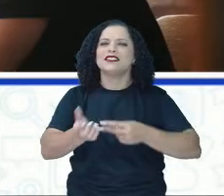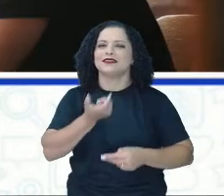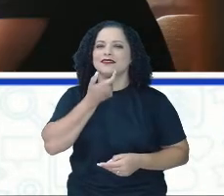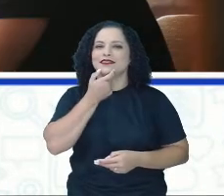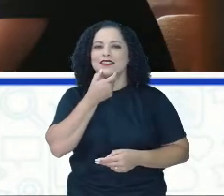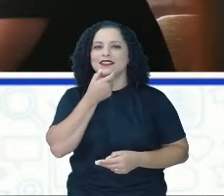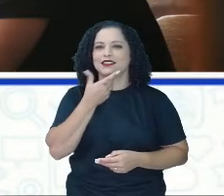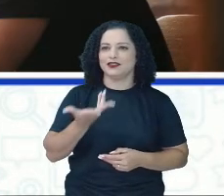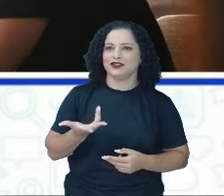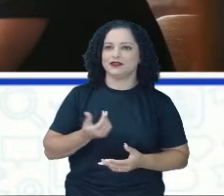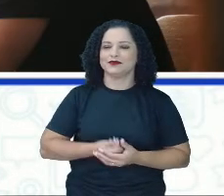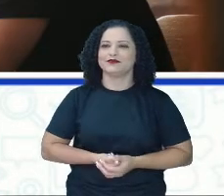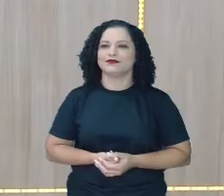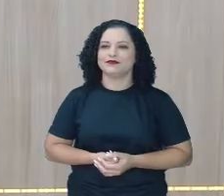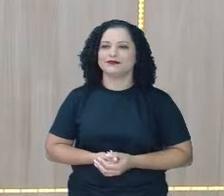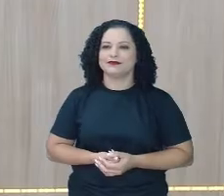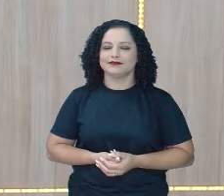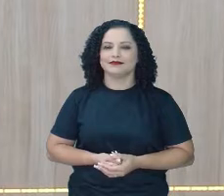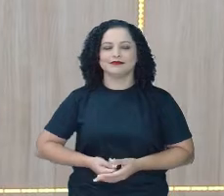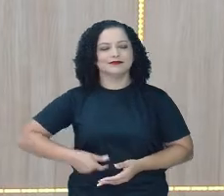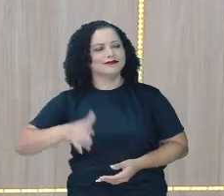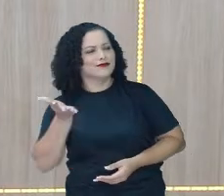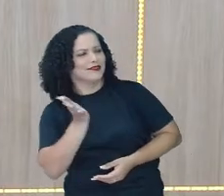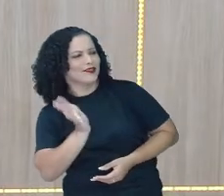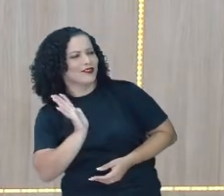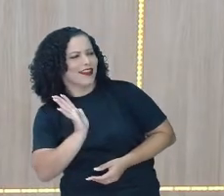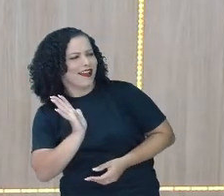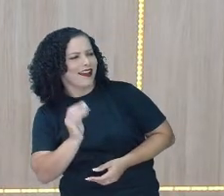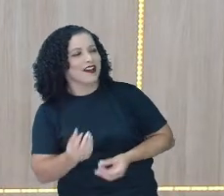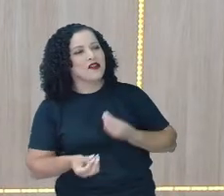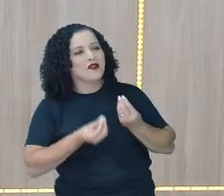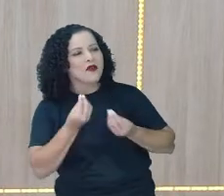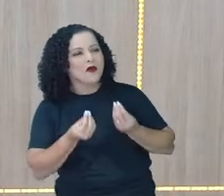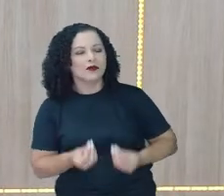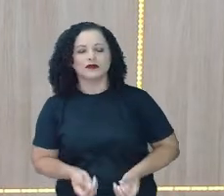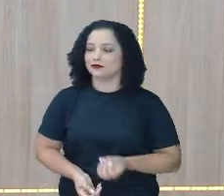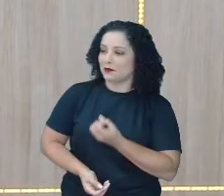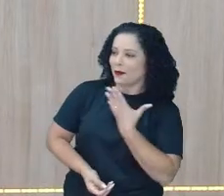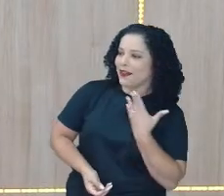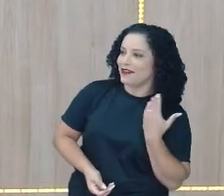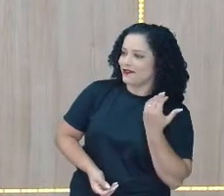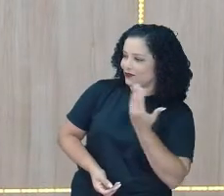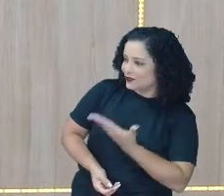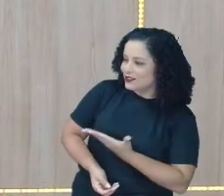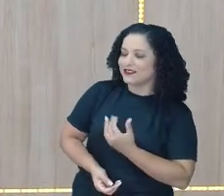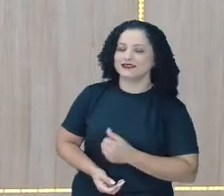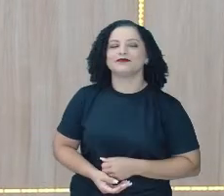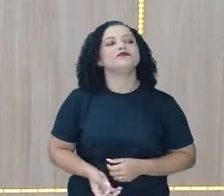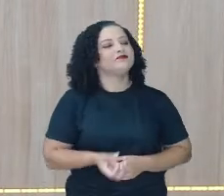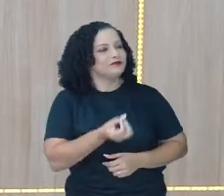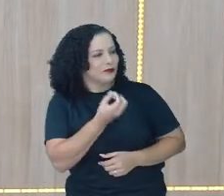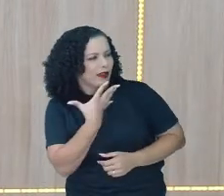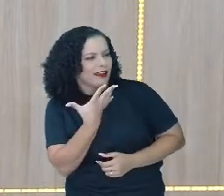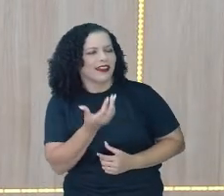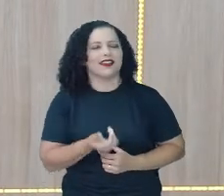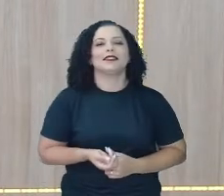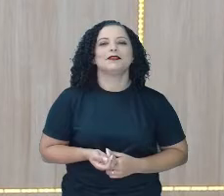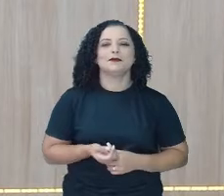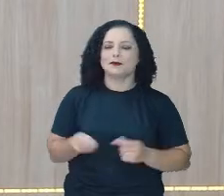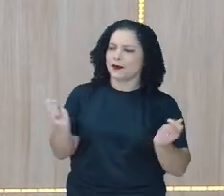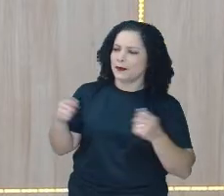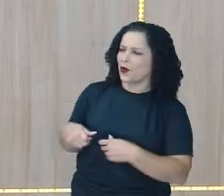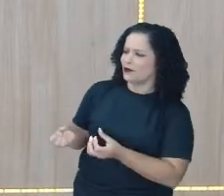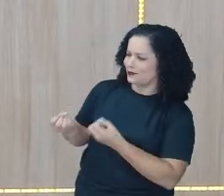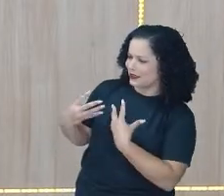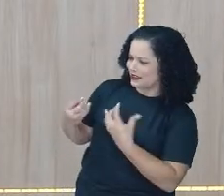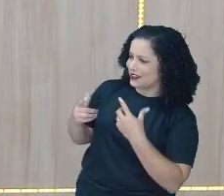Cadê? Pronto. Olá, como você está? Eu estou bem, e você? Bem. Você pode me ensinar